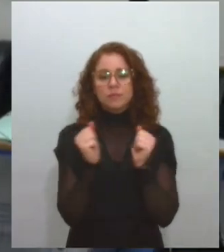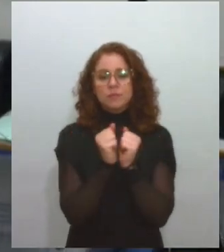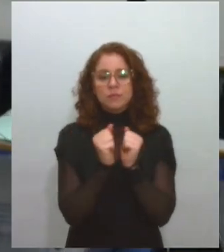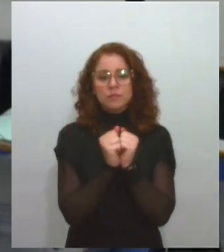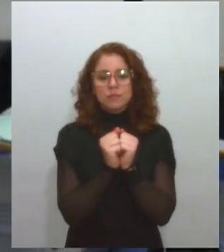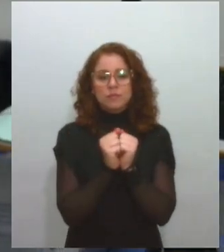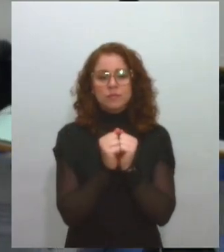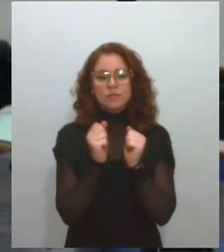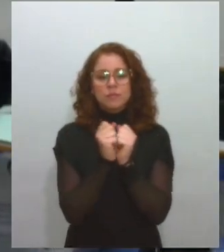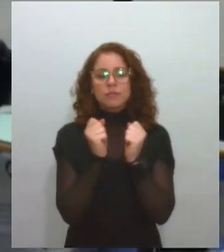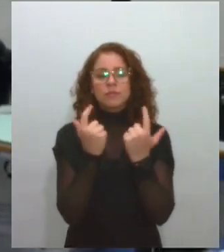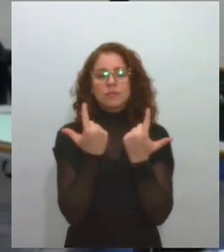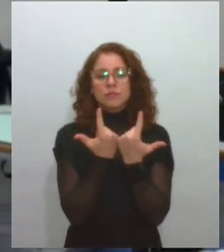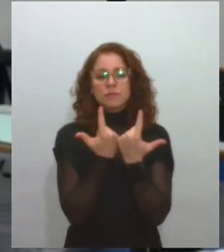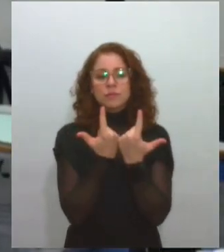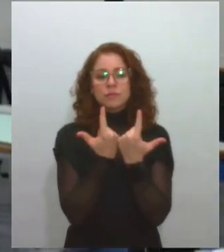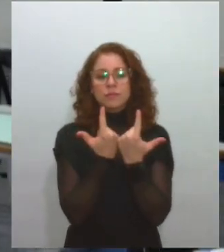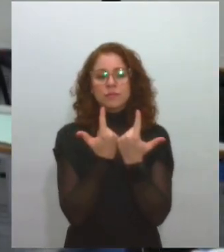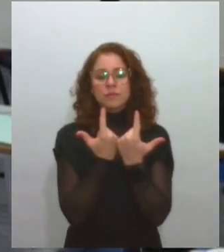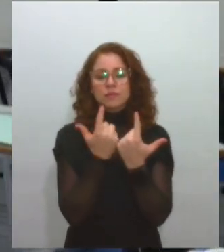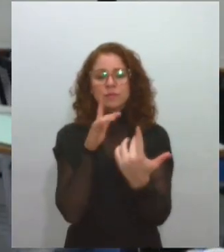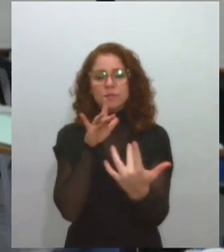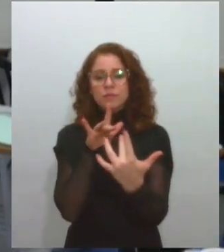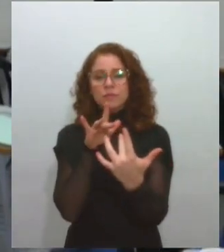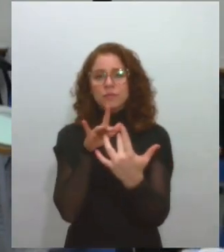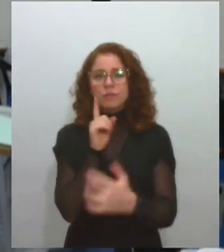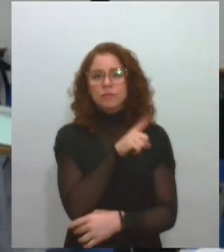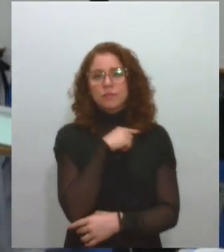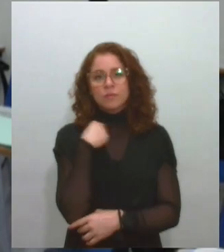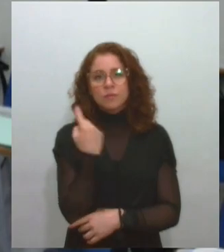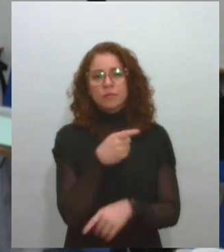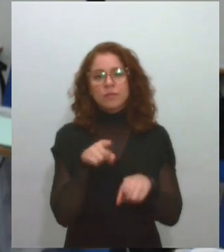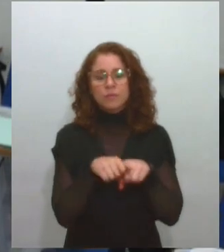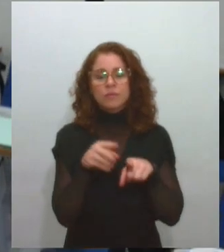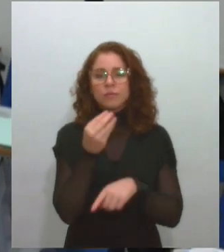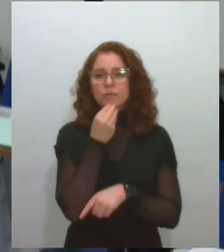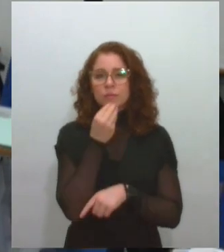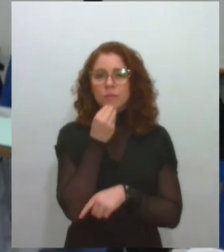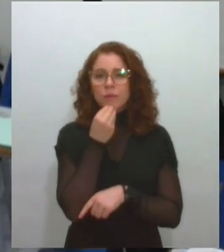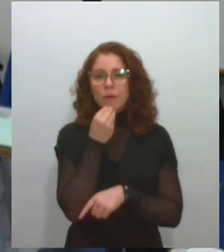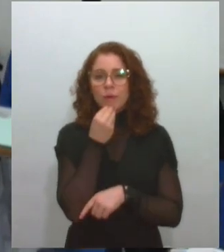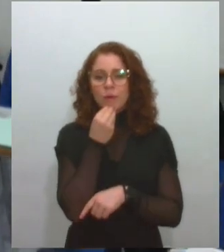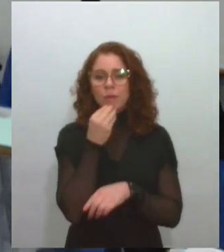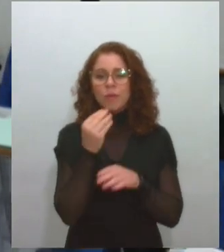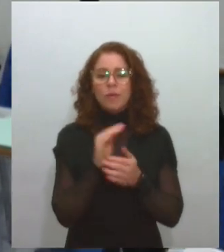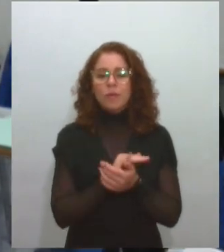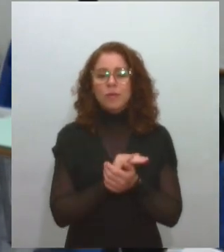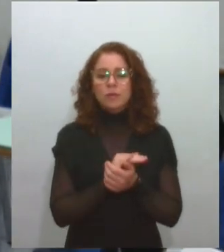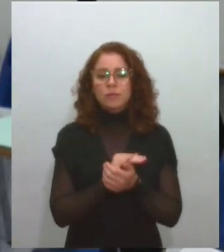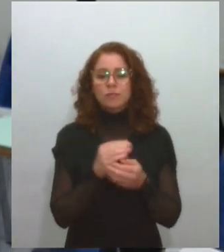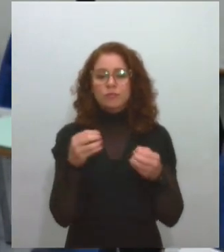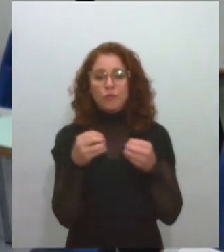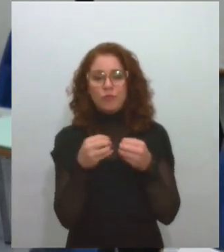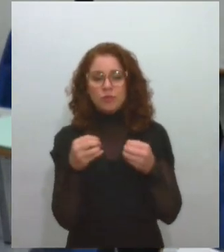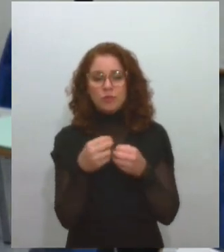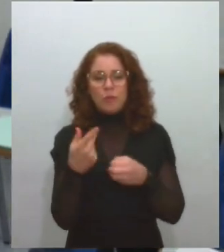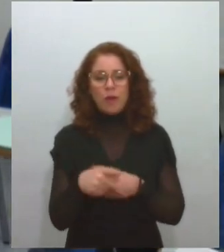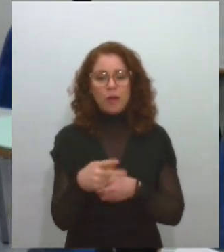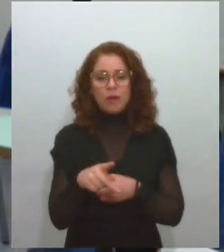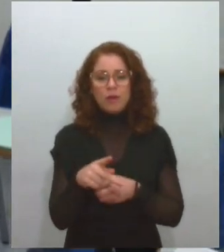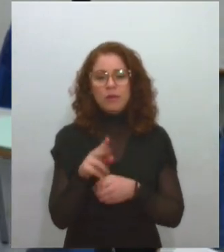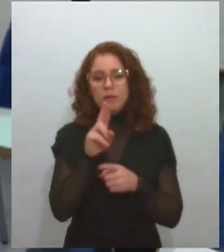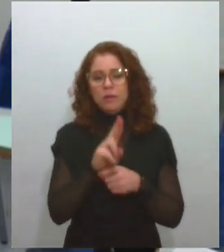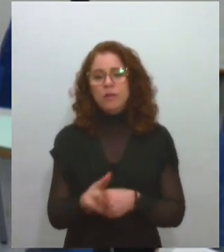órgão próximo de nós, e ter essa oportunidade aqui perto, na nossa trazida na nossa universidade, pertinho da gente, é